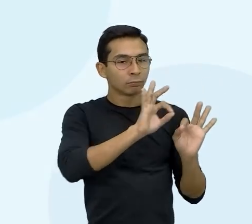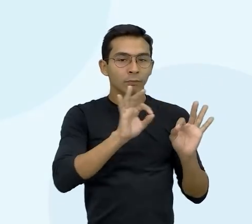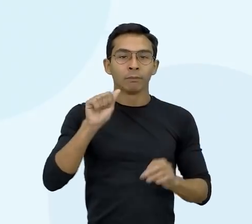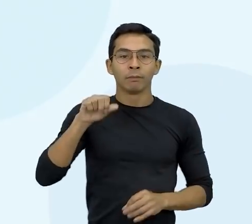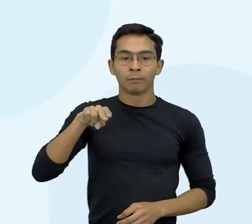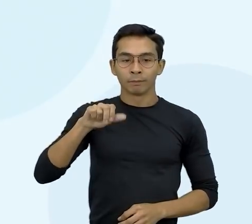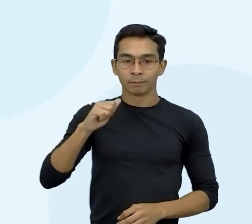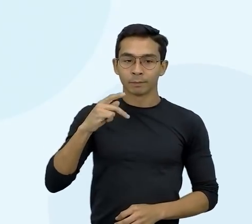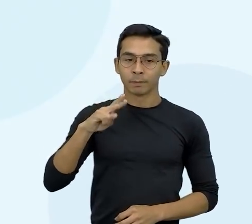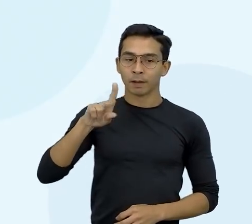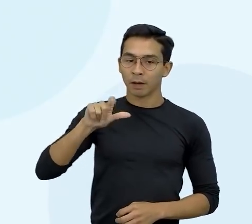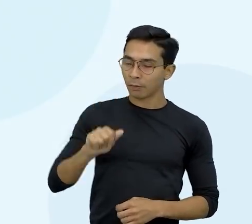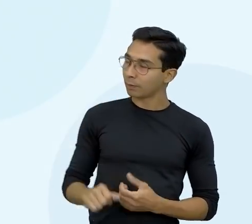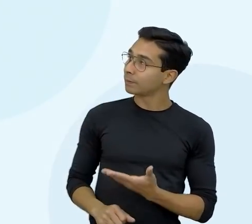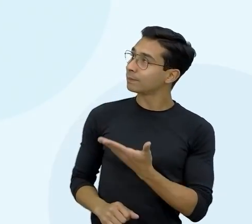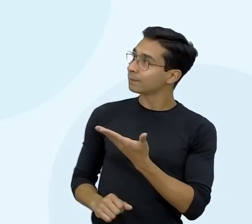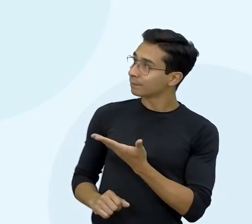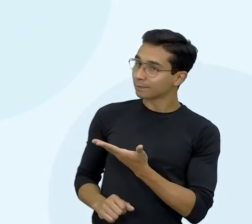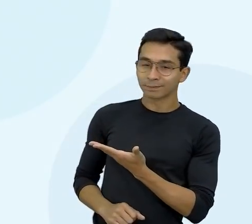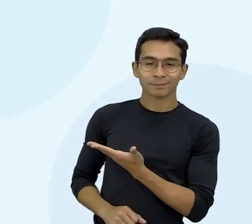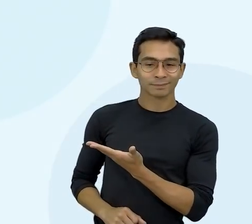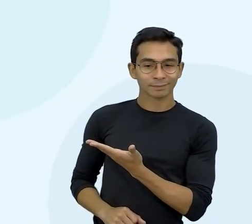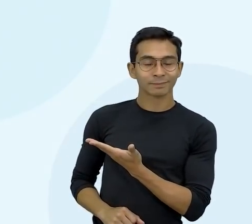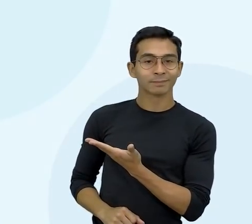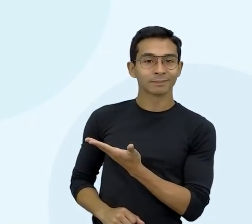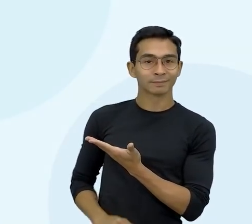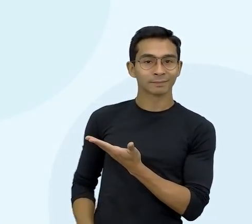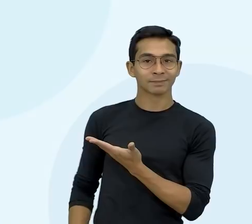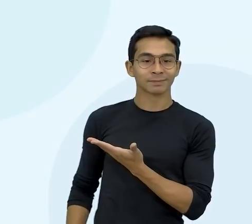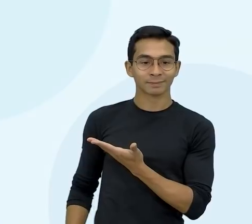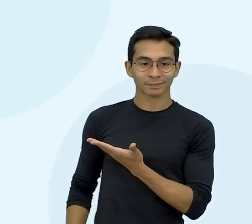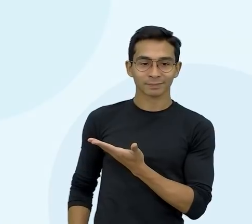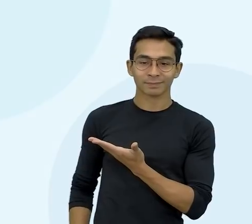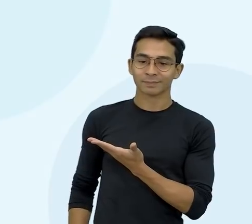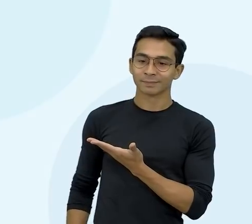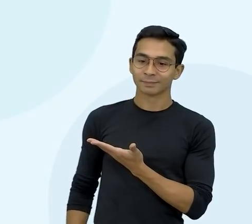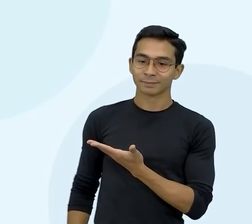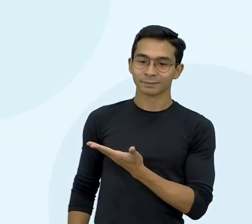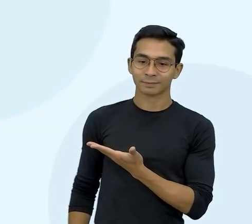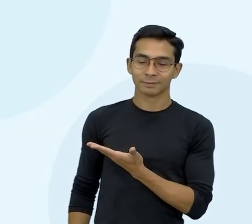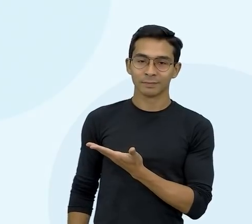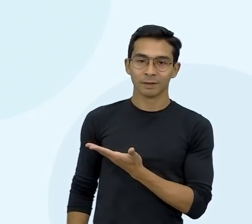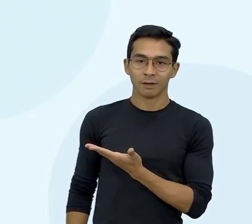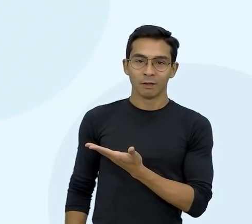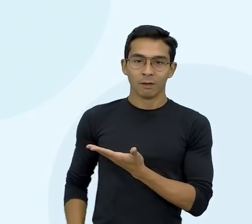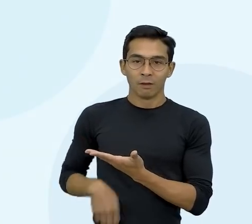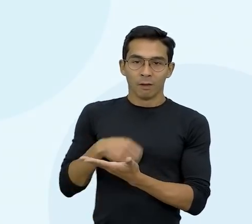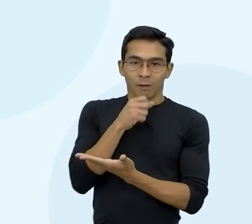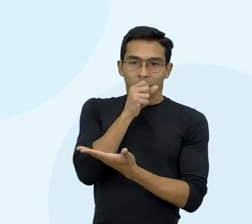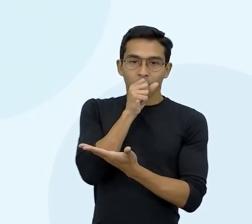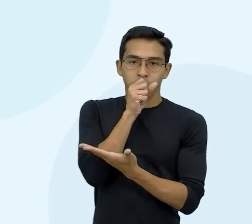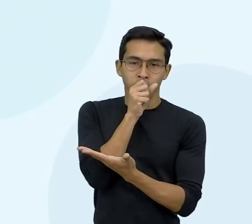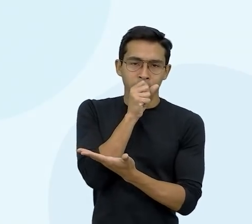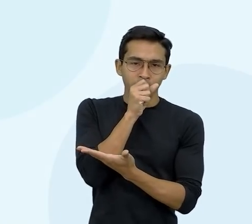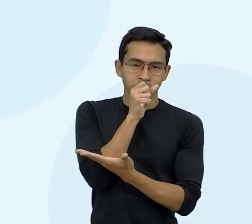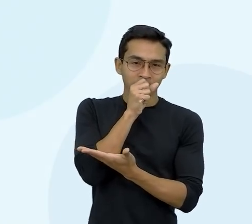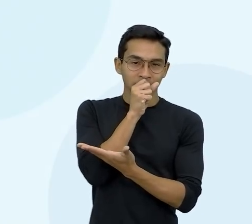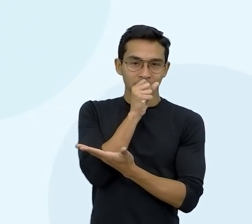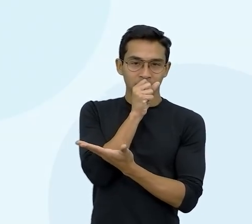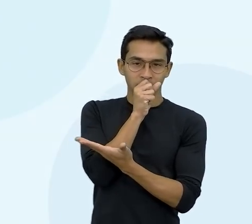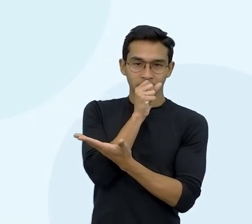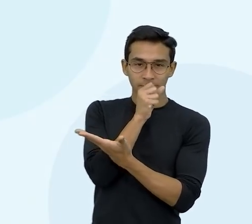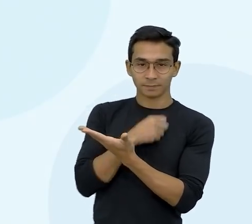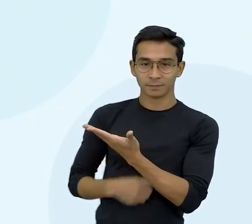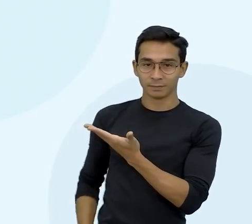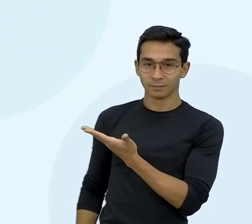Paula Gugelmin, Carolina Canon, eu, Debbie Jacones, Joyce Aparecida Marques, Silvana Ferreira